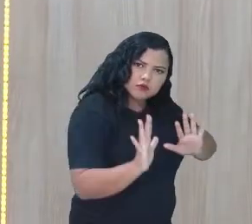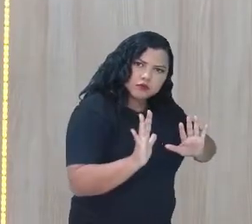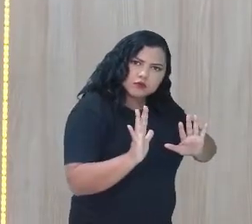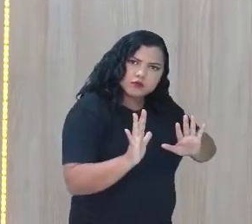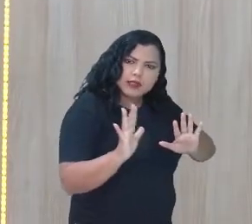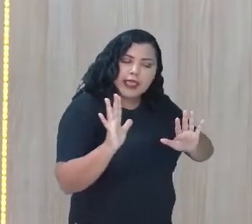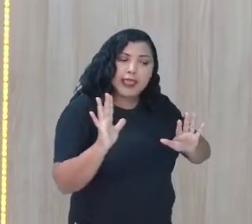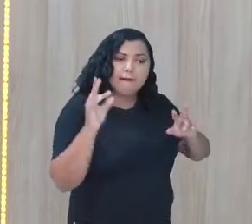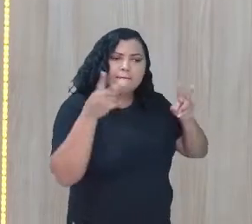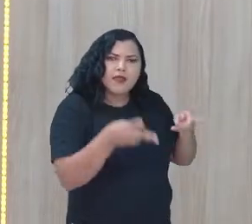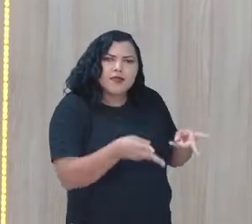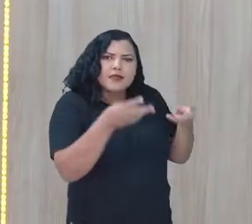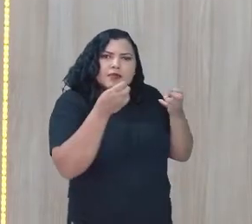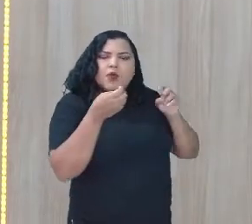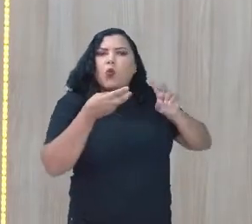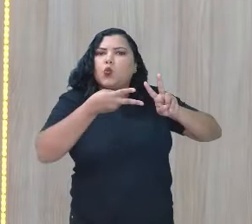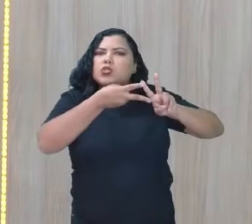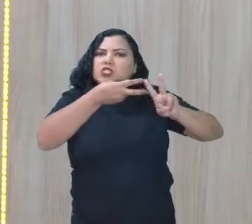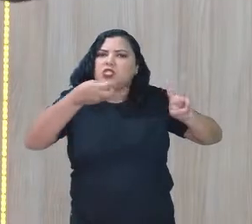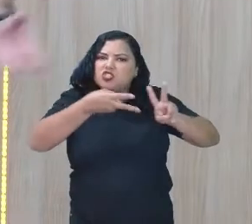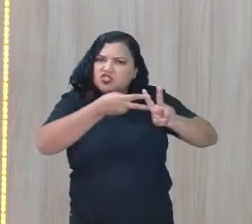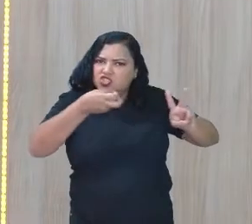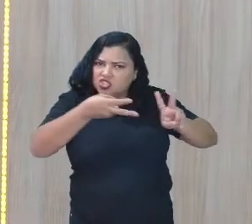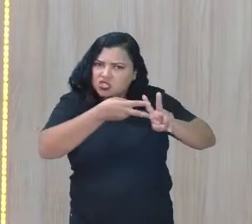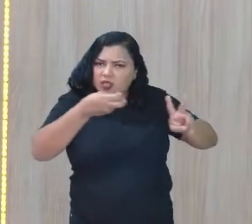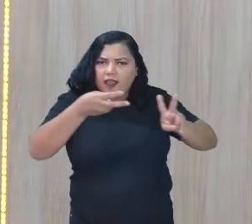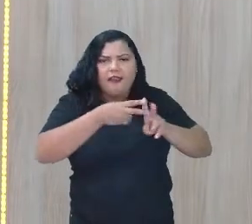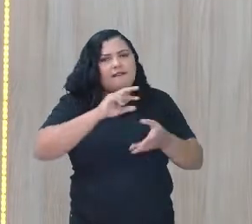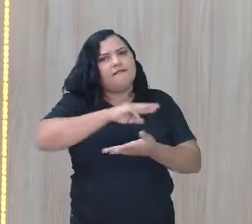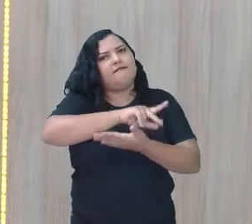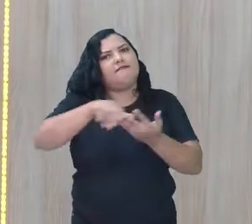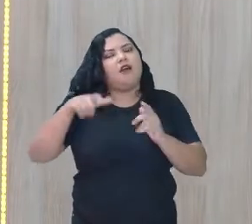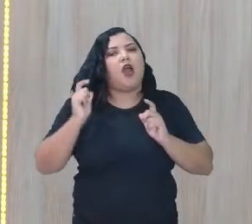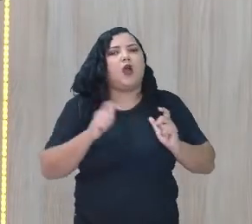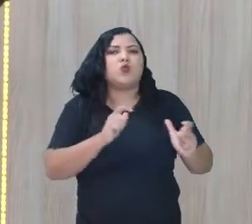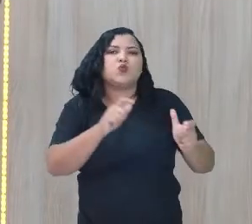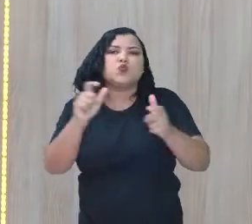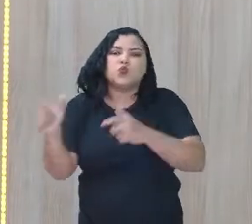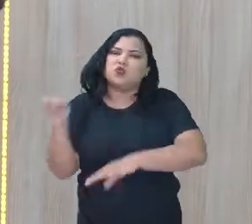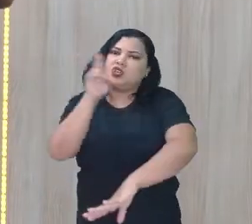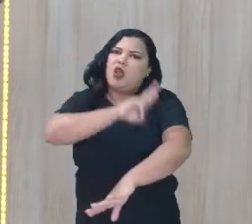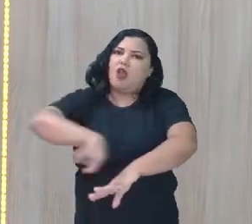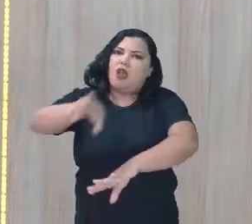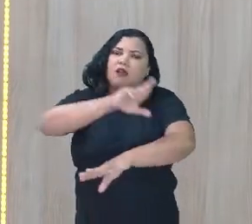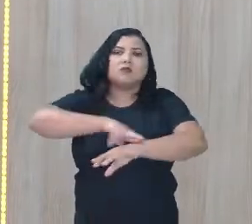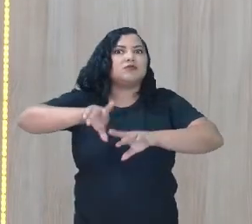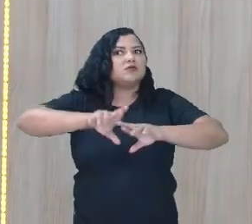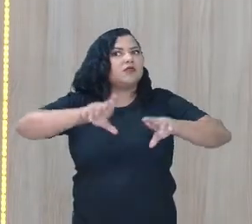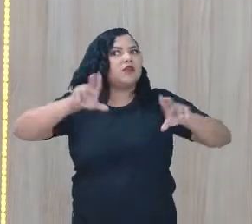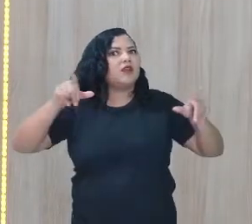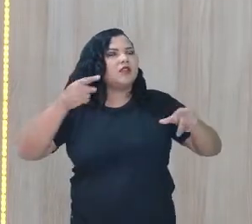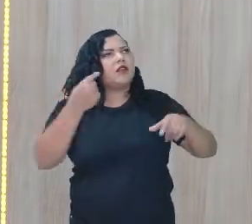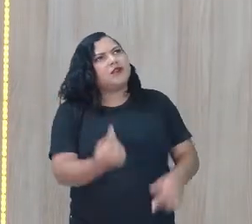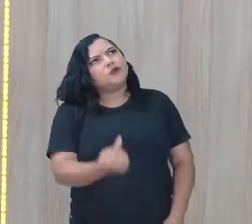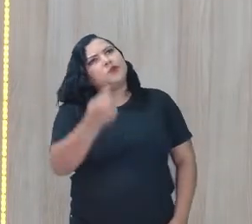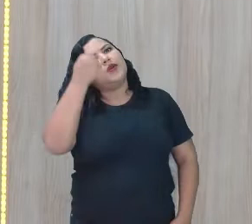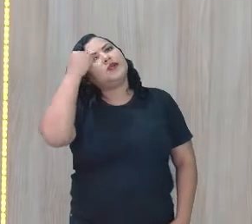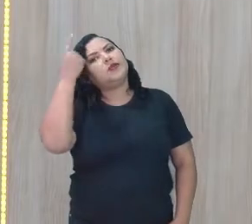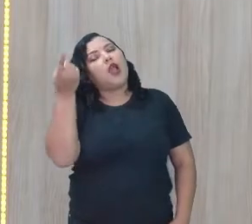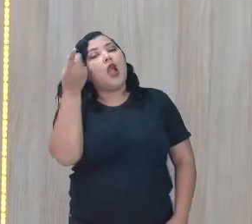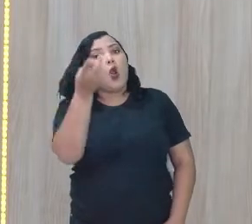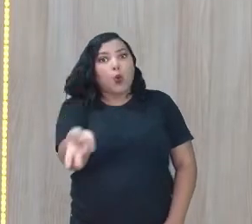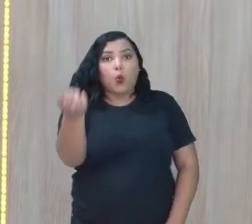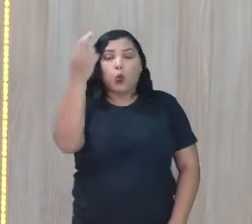os indígenas, né, vários grupos indígenas, várias etnias, e eles trazem a ideia de que